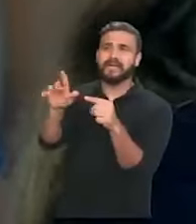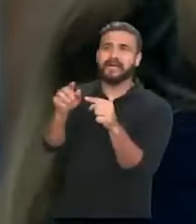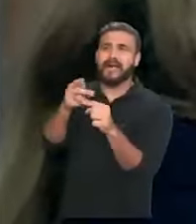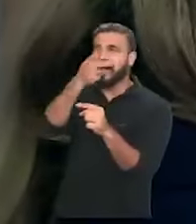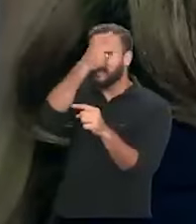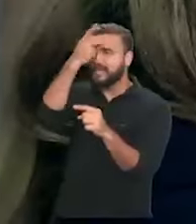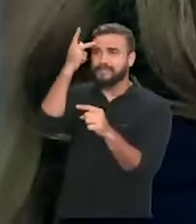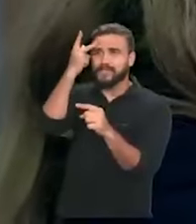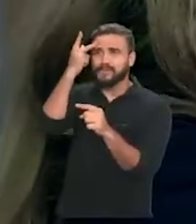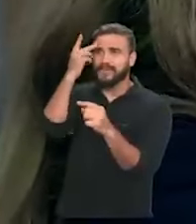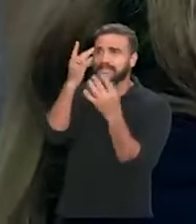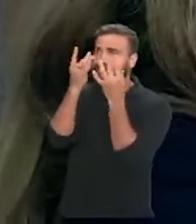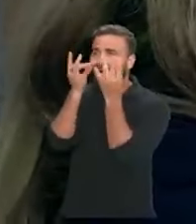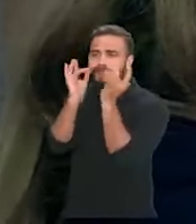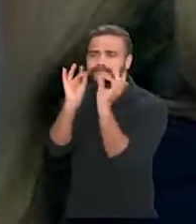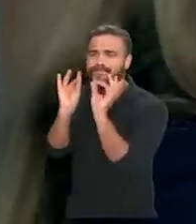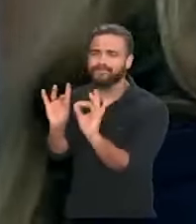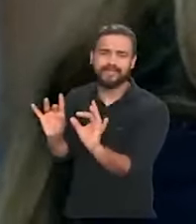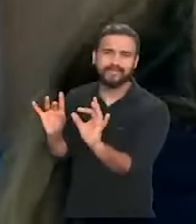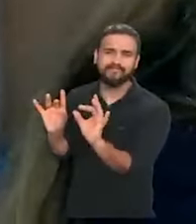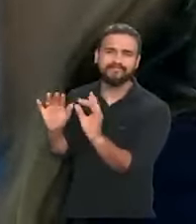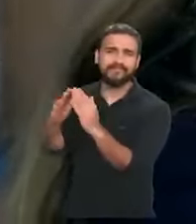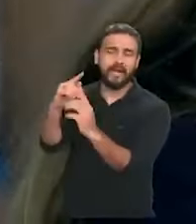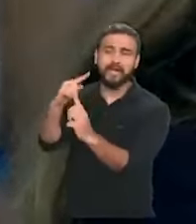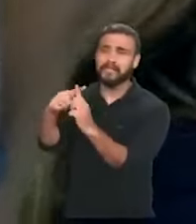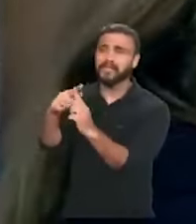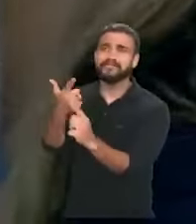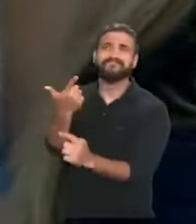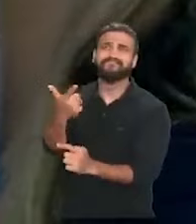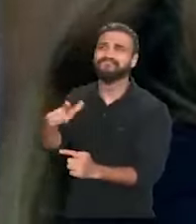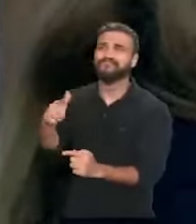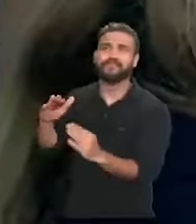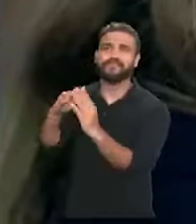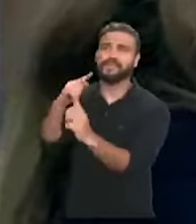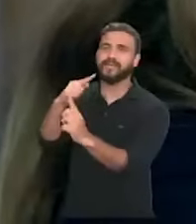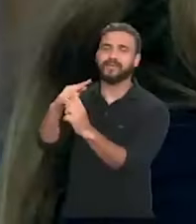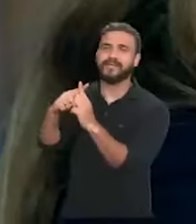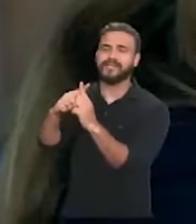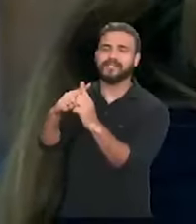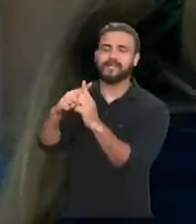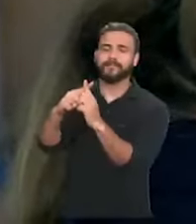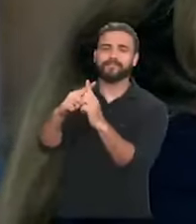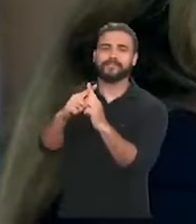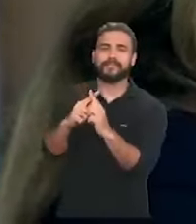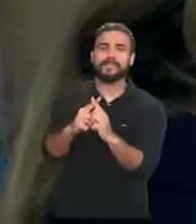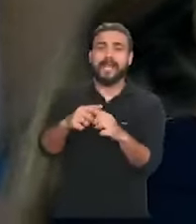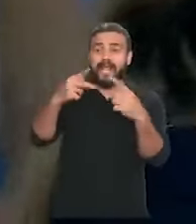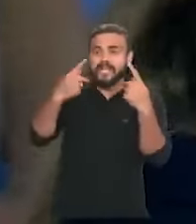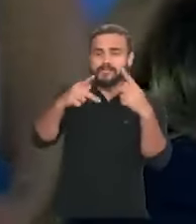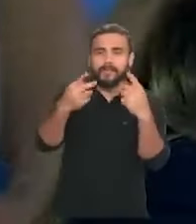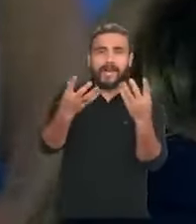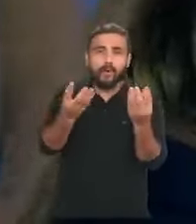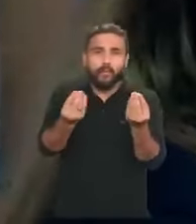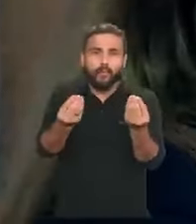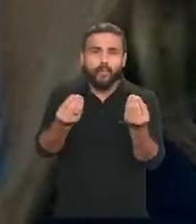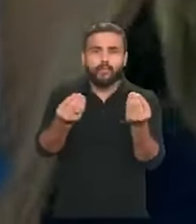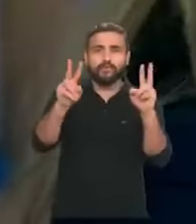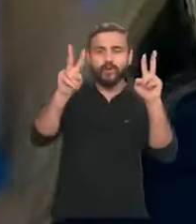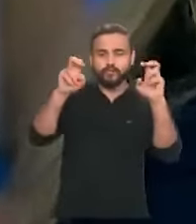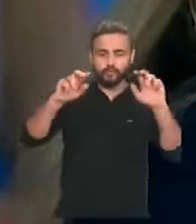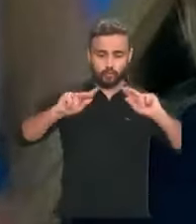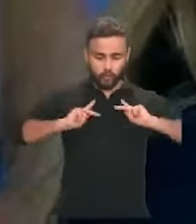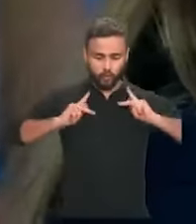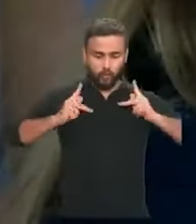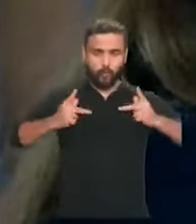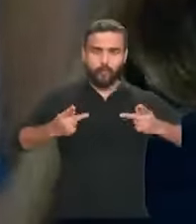igreja mas é assim não existe então humanismo que é algo que tá chegando bem de leve no Brasil ou